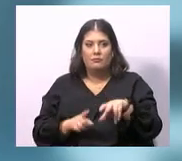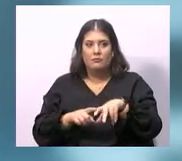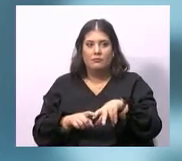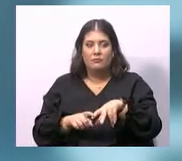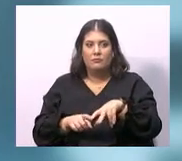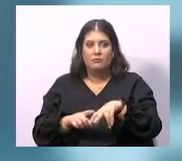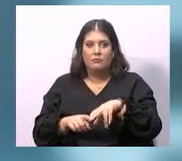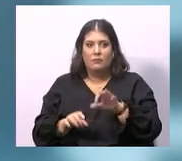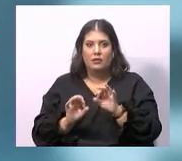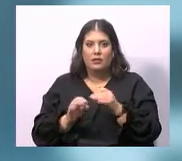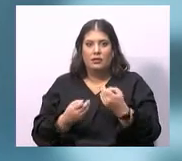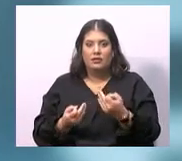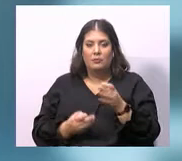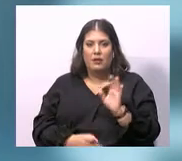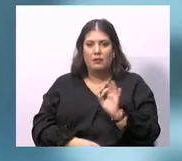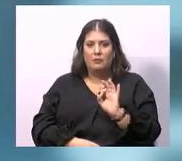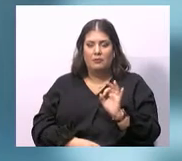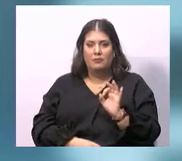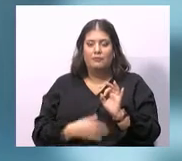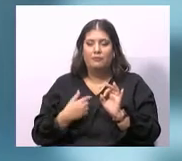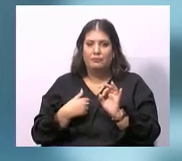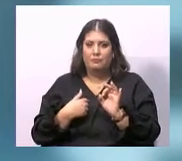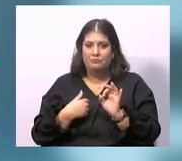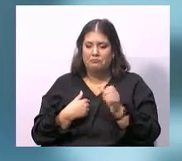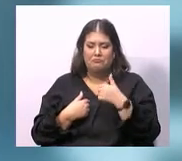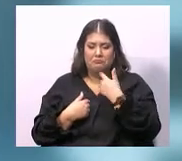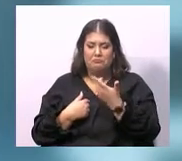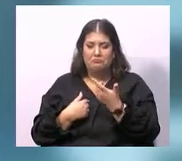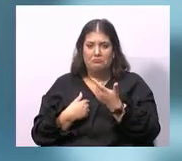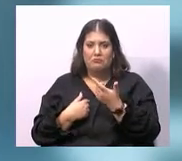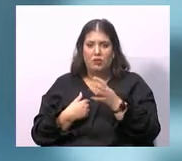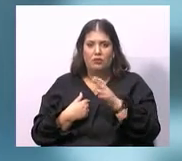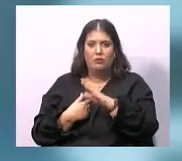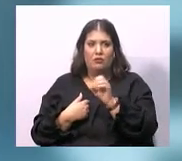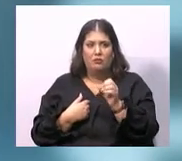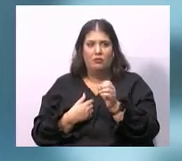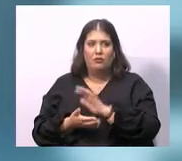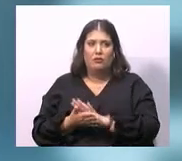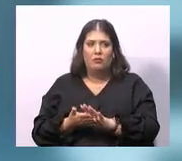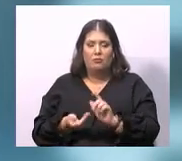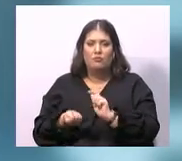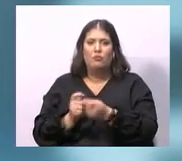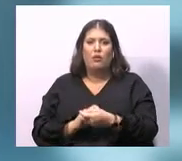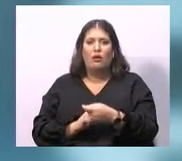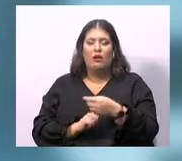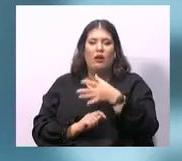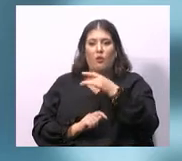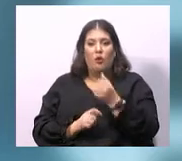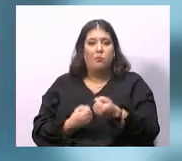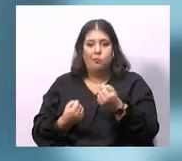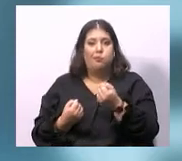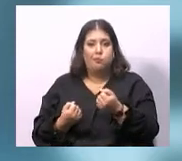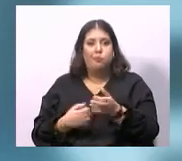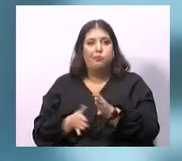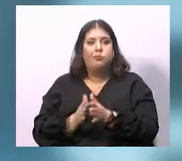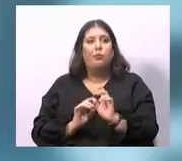pés sempre amarelas. A minha pedicure diz que não tem nenhum fungo, mas não consigo alterar esta cor. O que devo usar? Muito obrigada, Ana